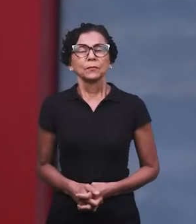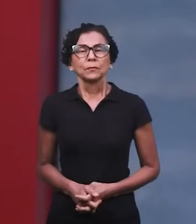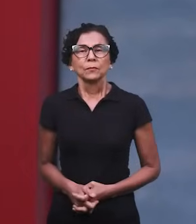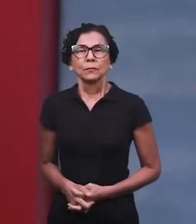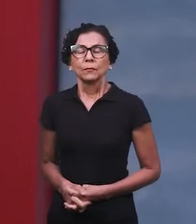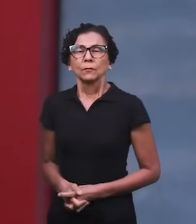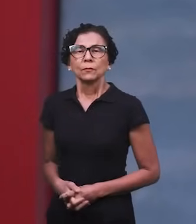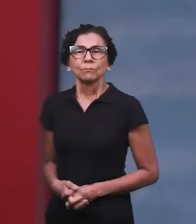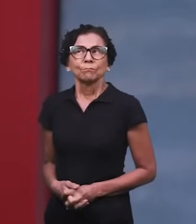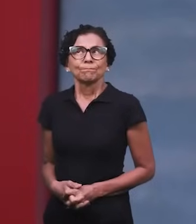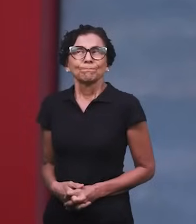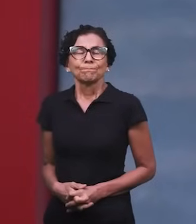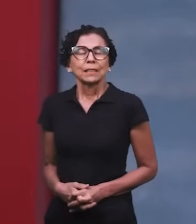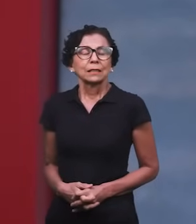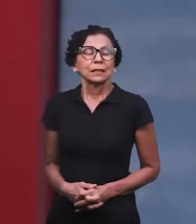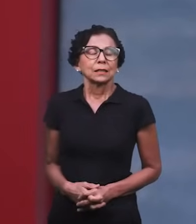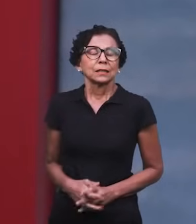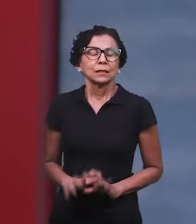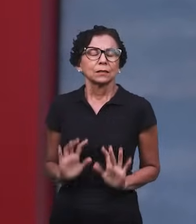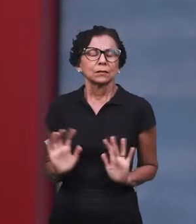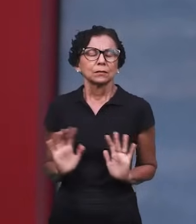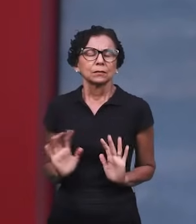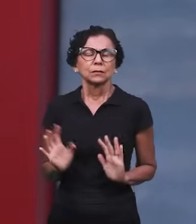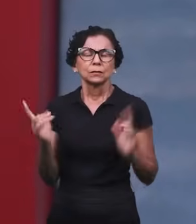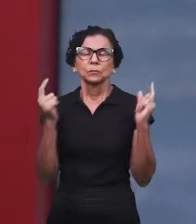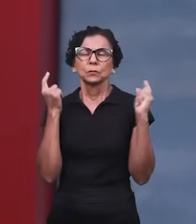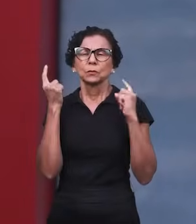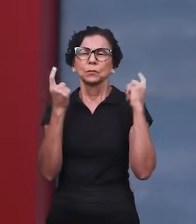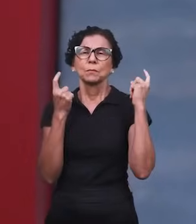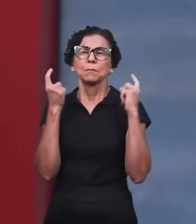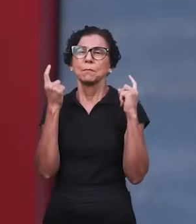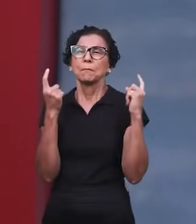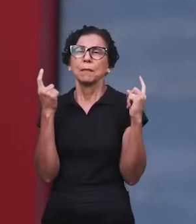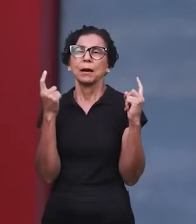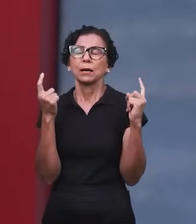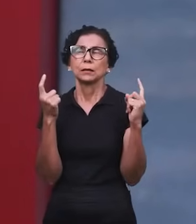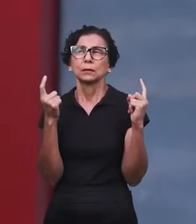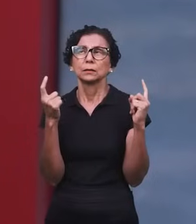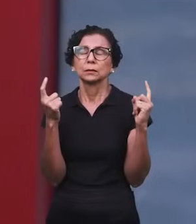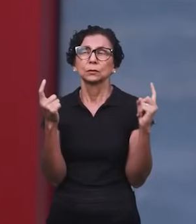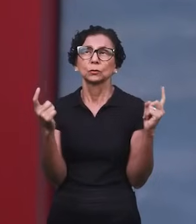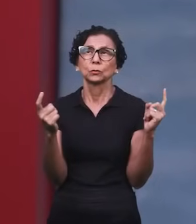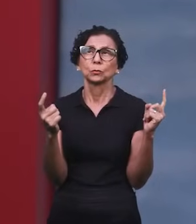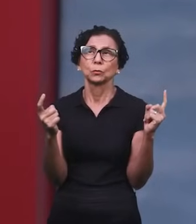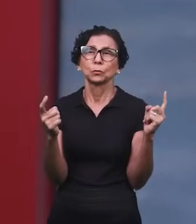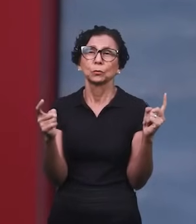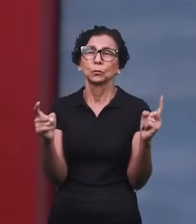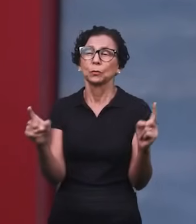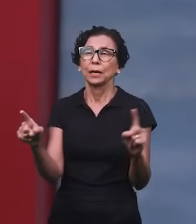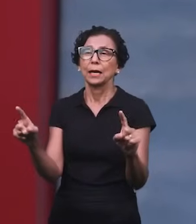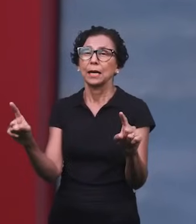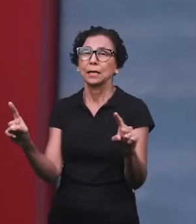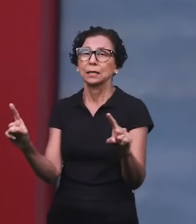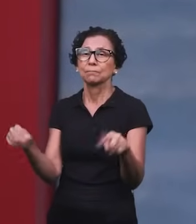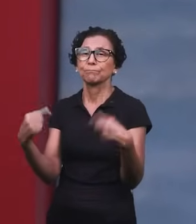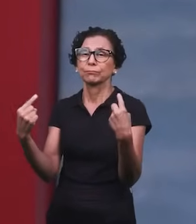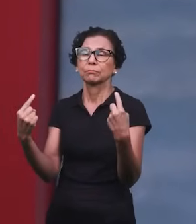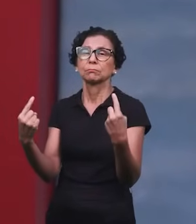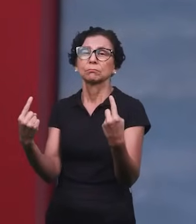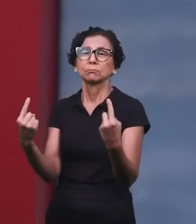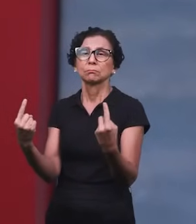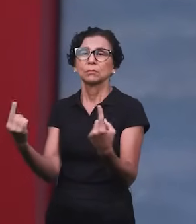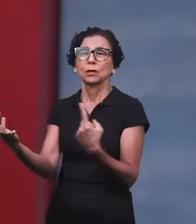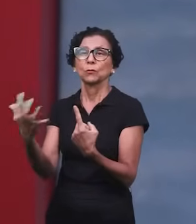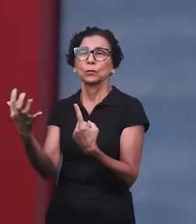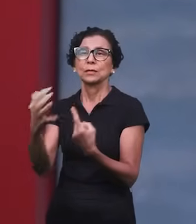não é nós nos preocuparmos com o que eles podem fazer em relação à nossa fé, mas é